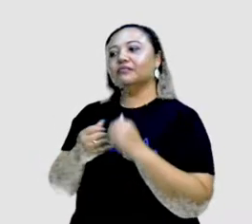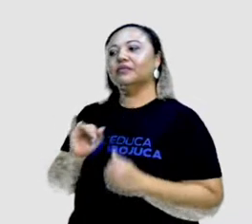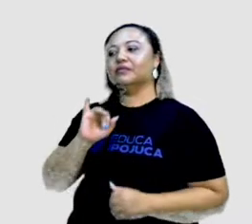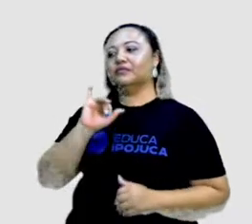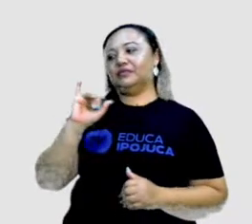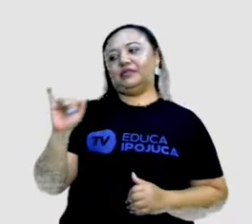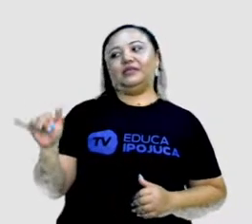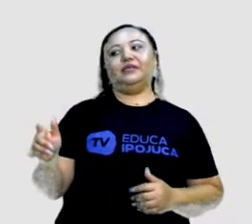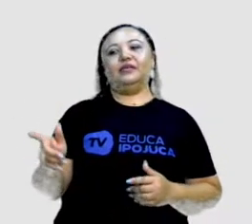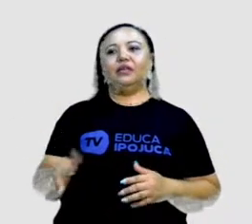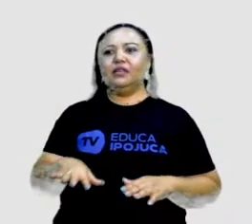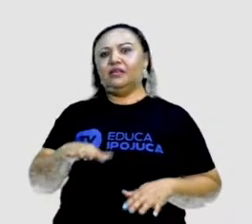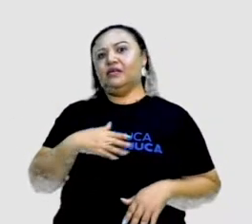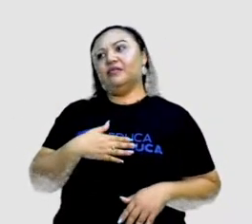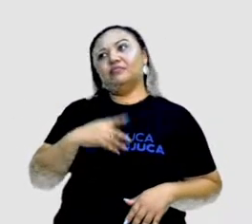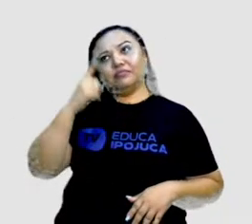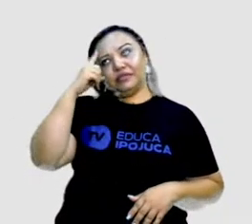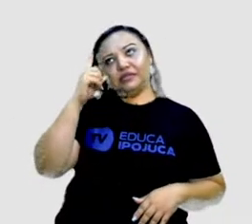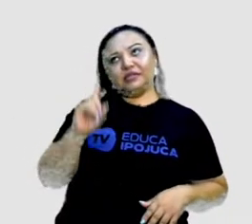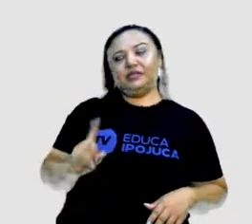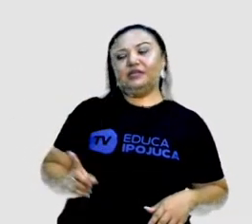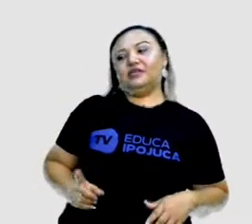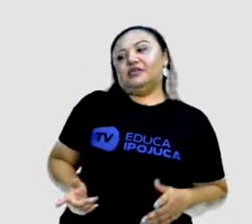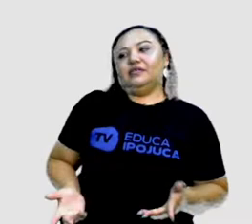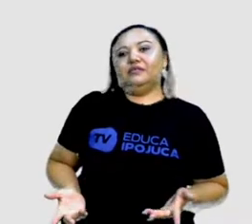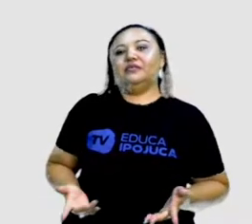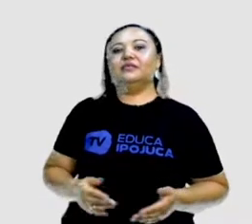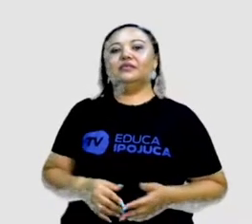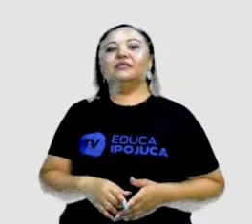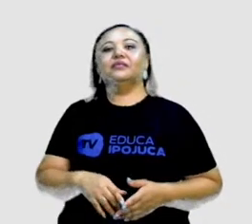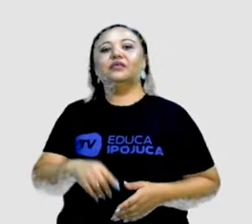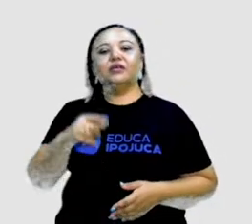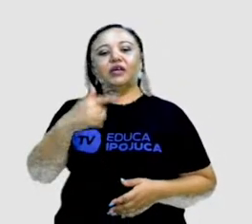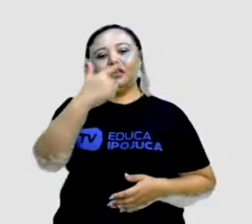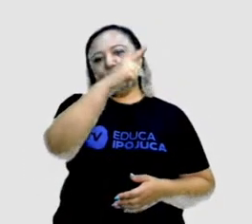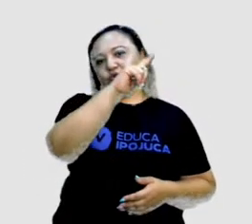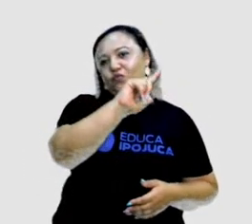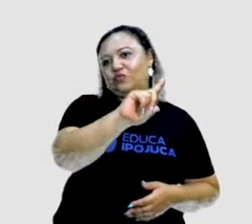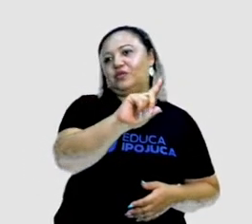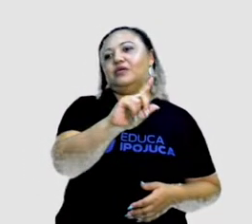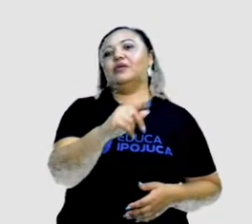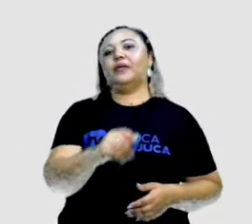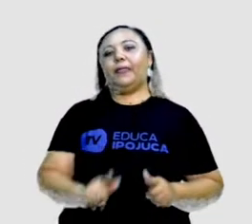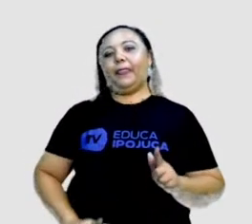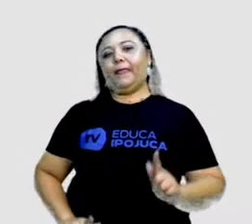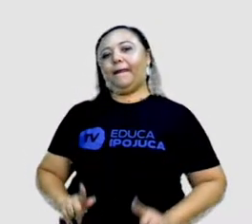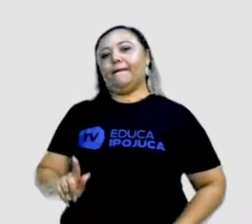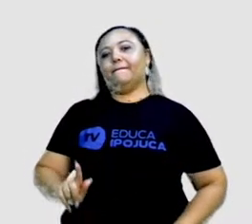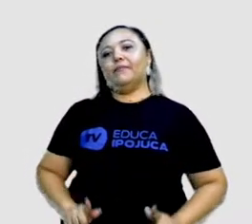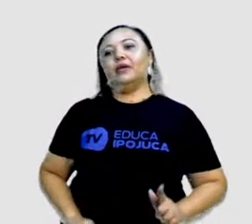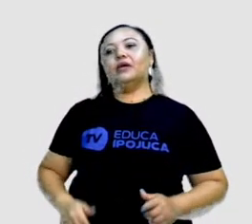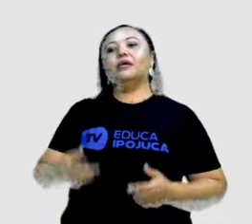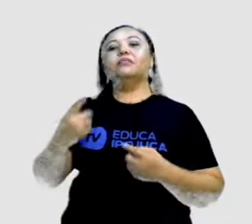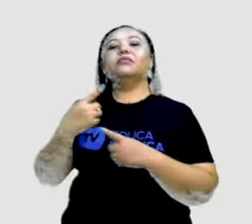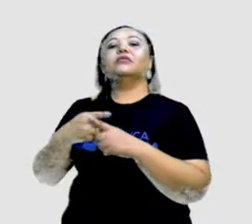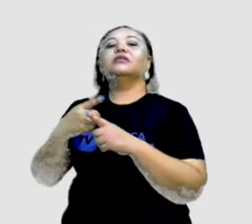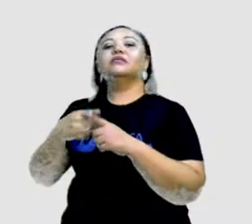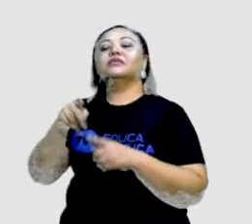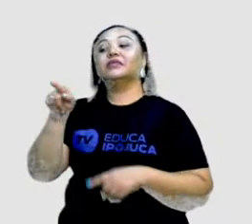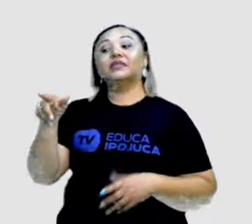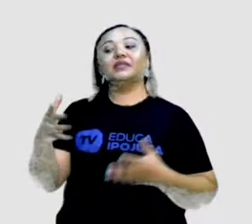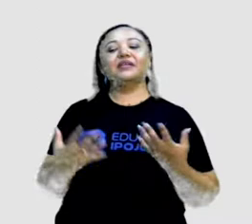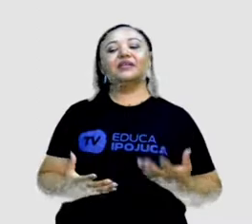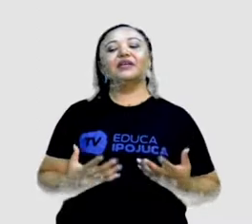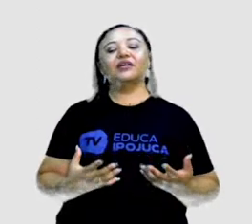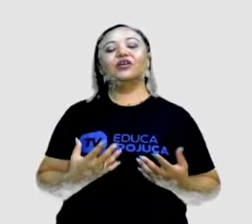contar e não sei se devo. O segredo é seu ou é dos outros? Dos outros, quer dizer, da prima. E por que você quer contar os